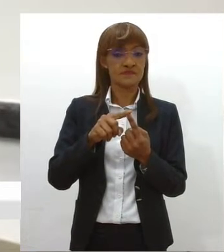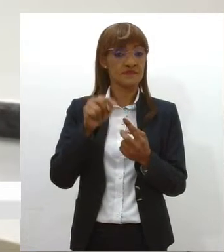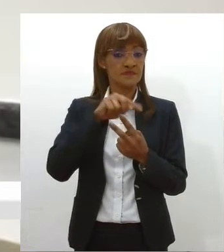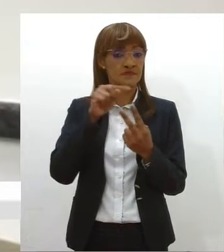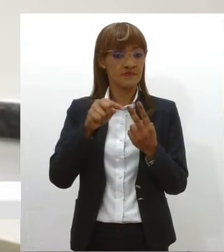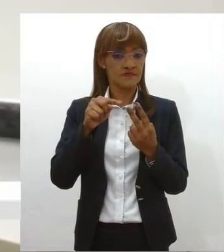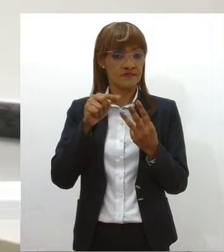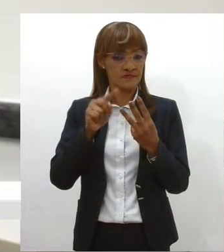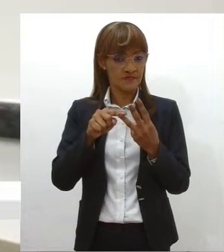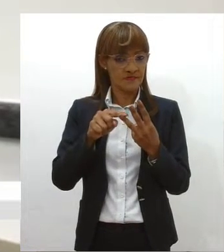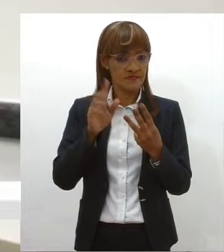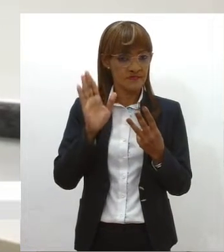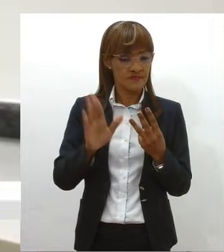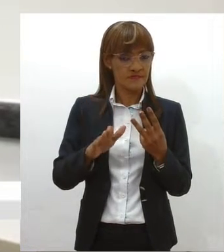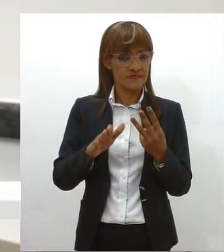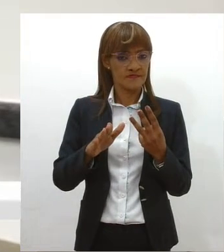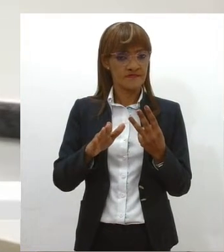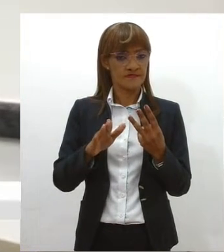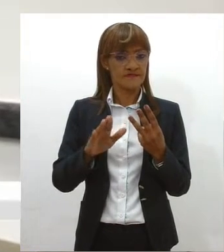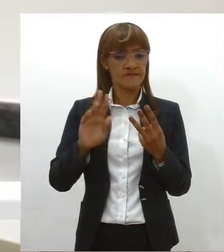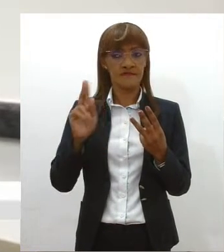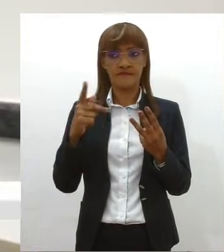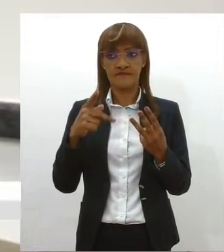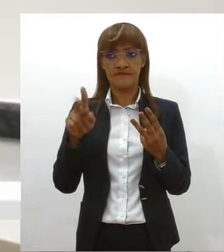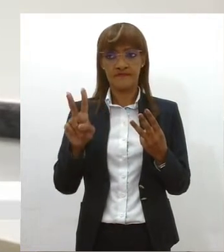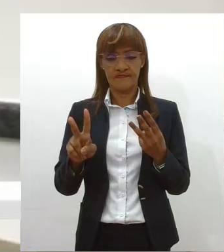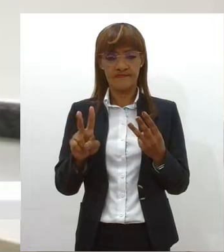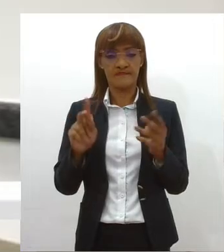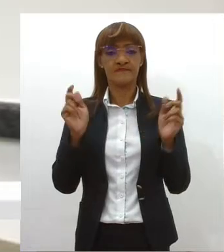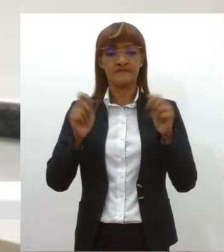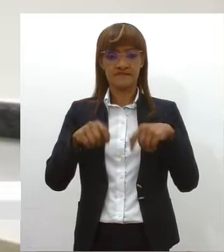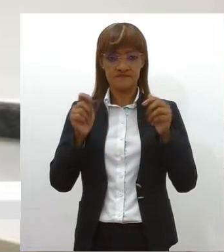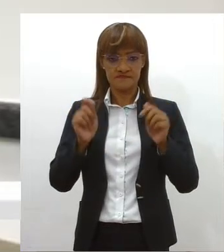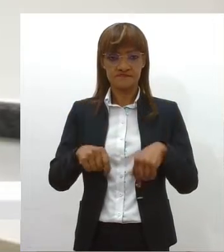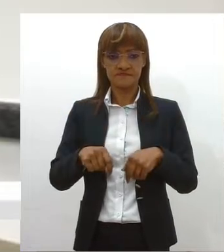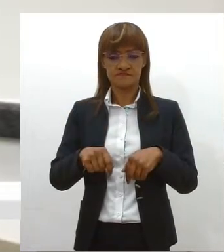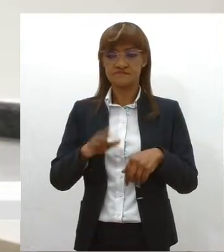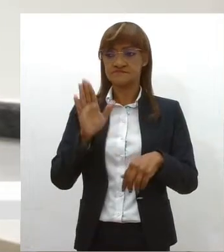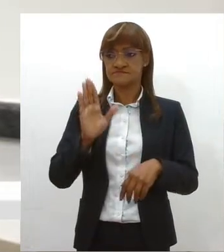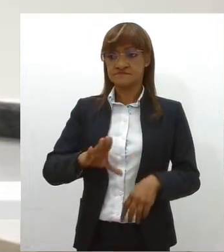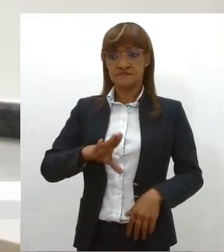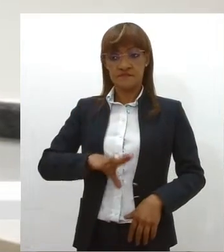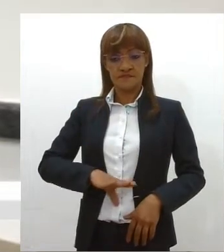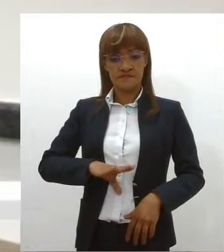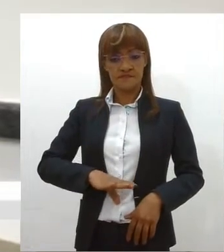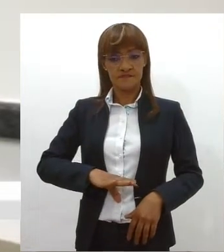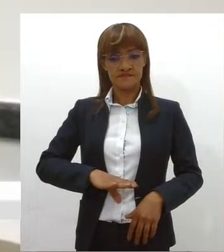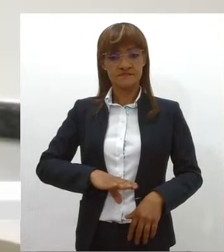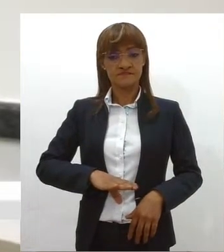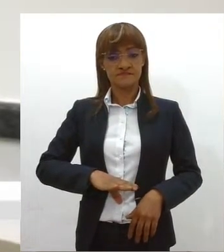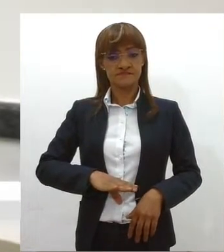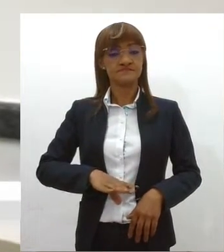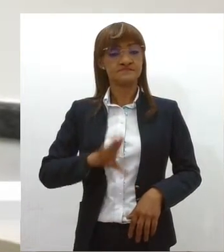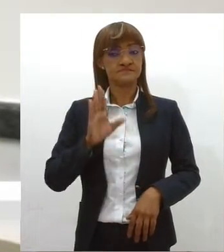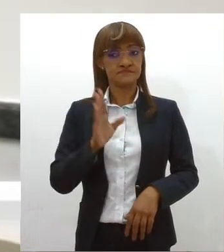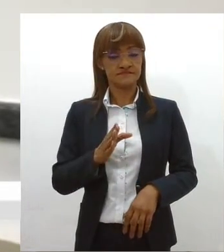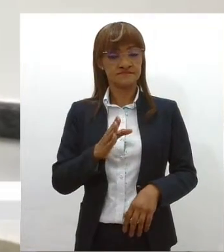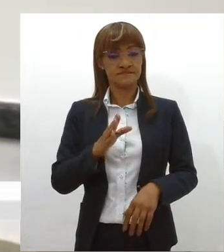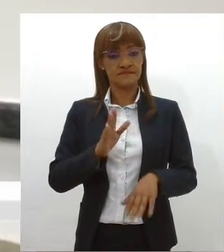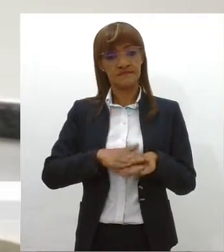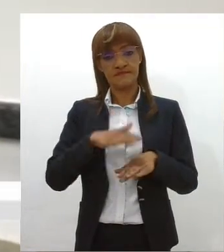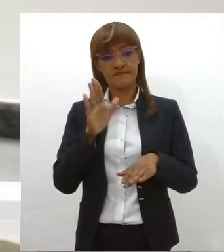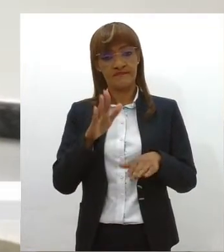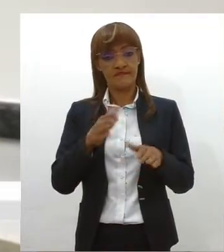vacinadas para HPV, podem ter sim alteração no ciclo menstrual seguinte. Então, se você menstruou